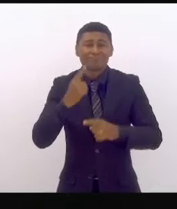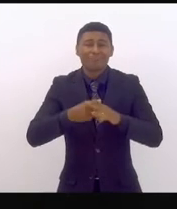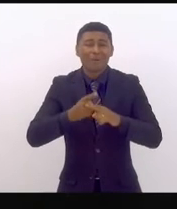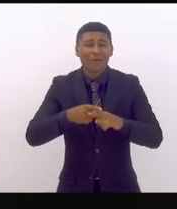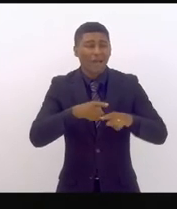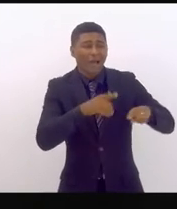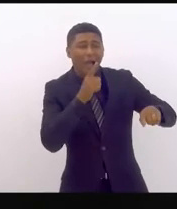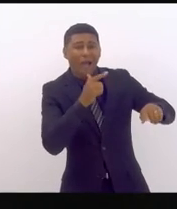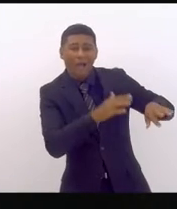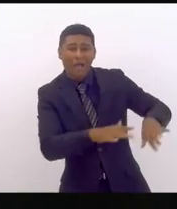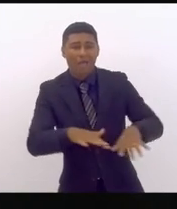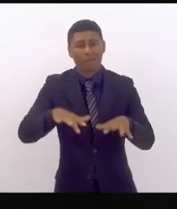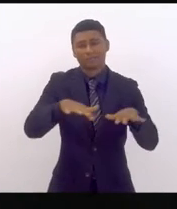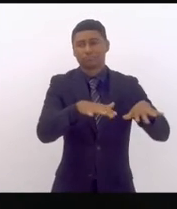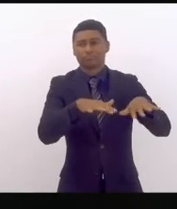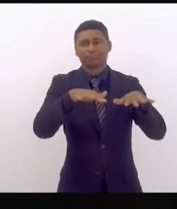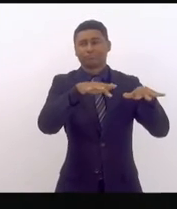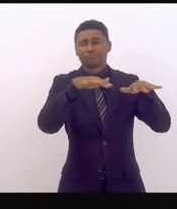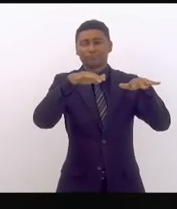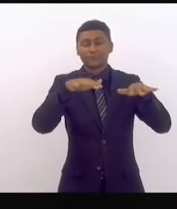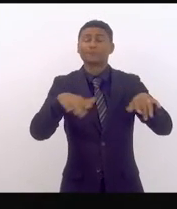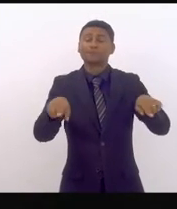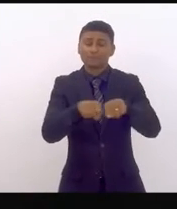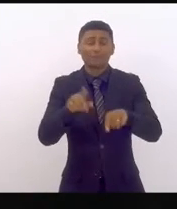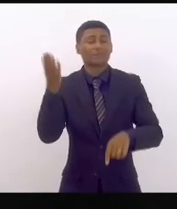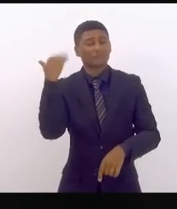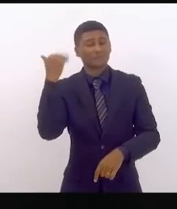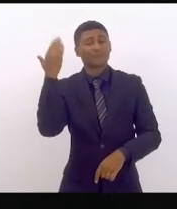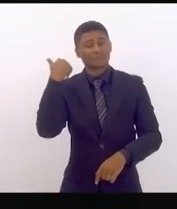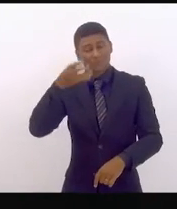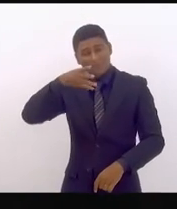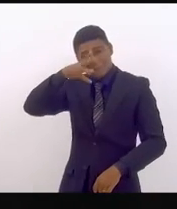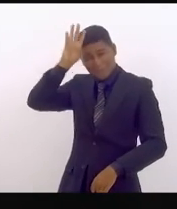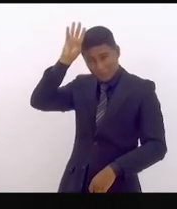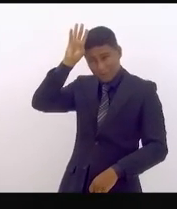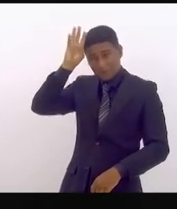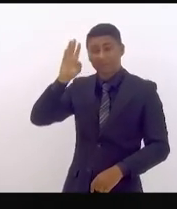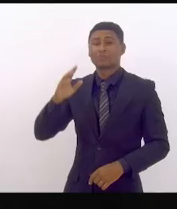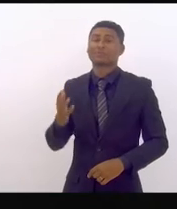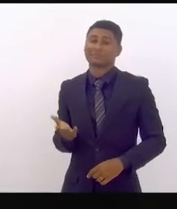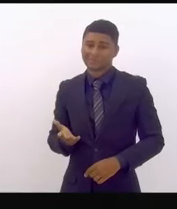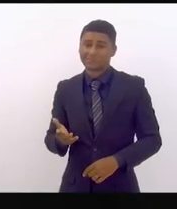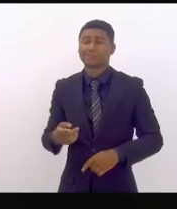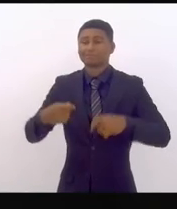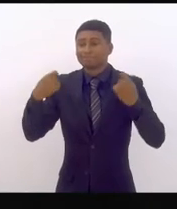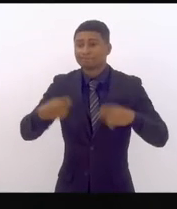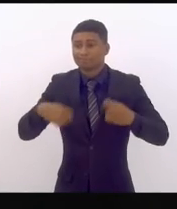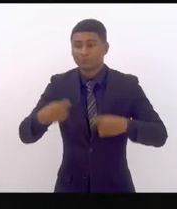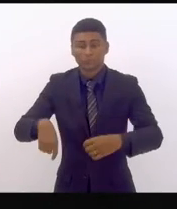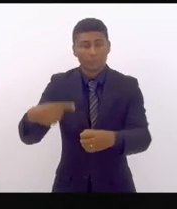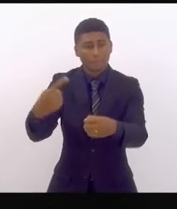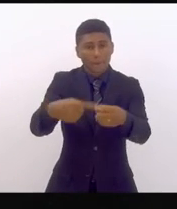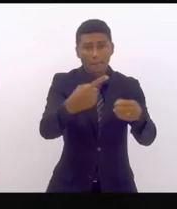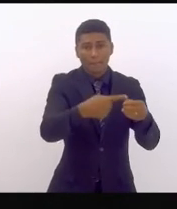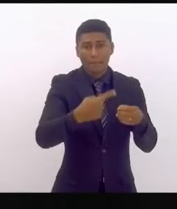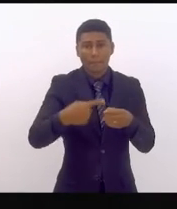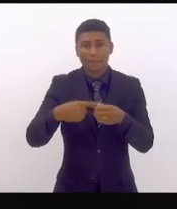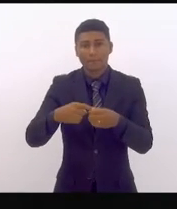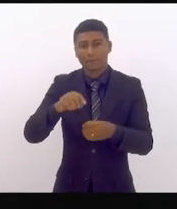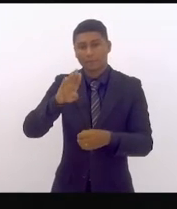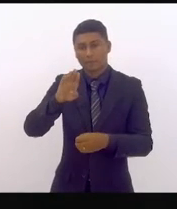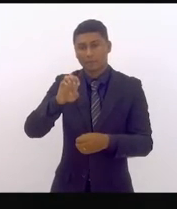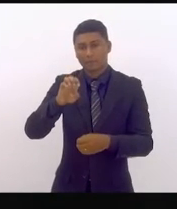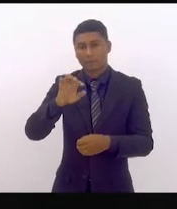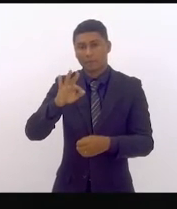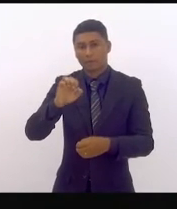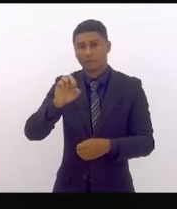sem contar que o corpo de bombeiros daquela época teve que entrar nos bairros de engenheiro Belfort